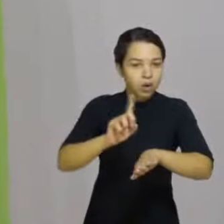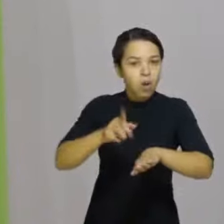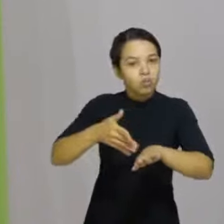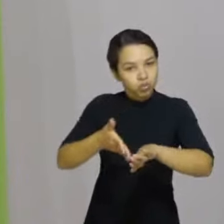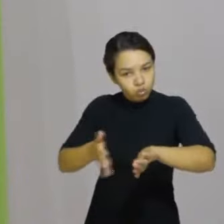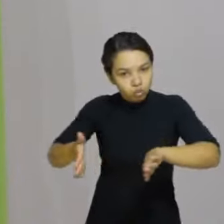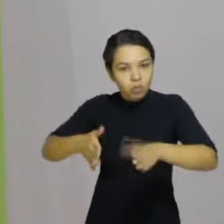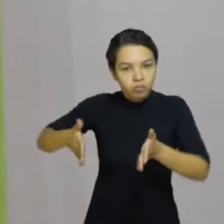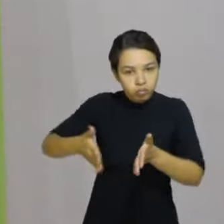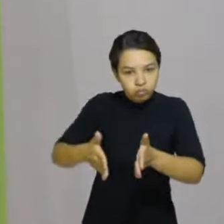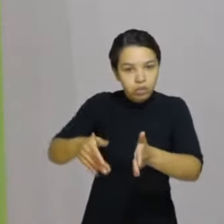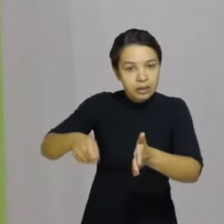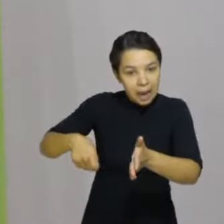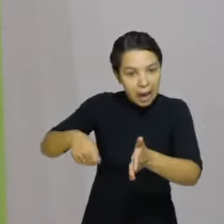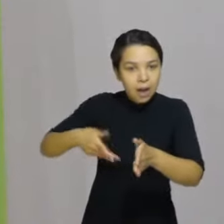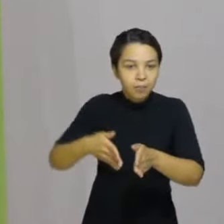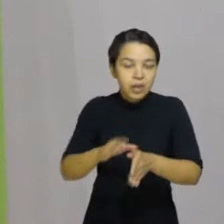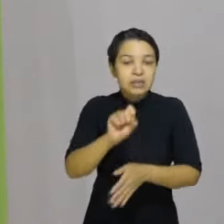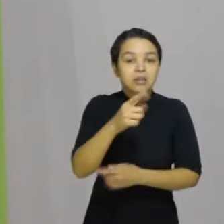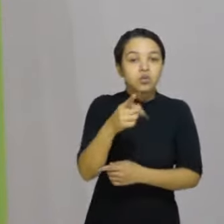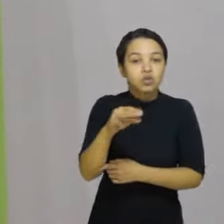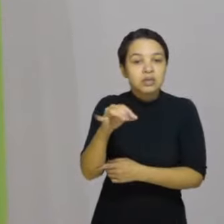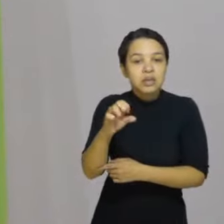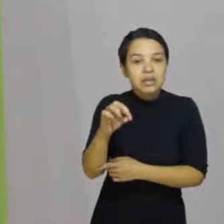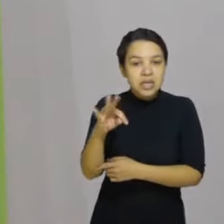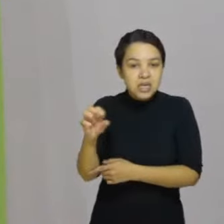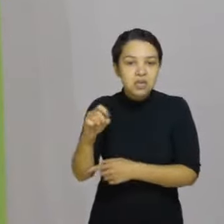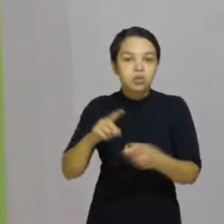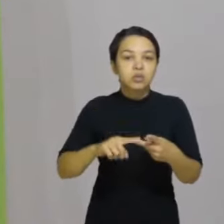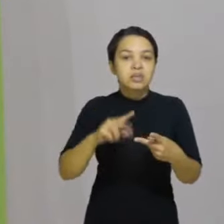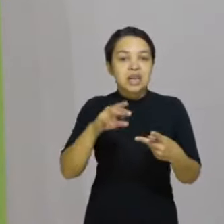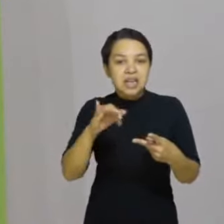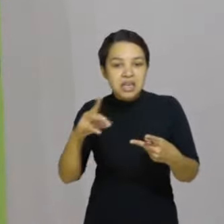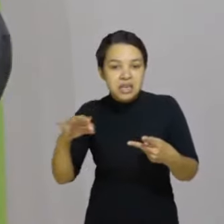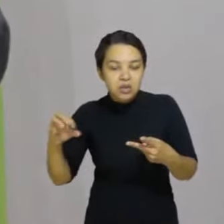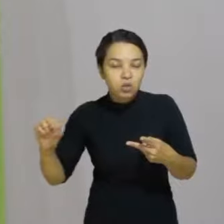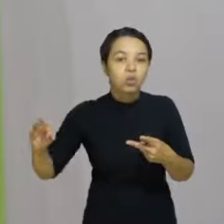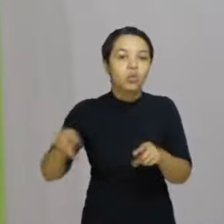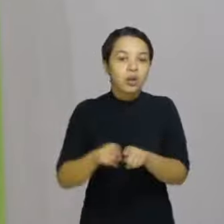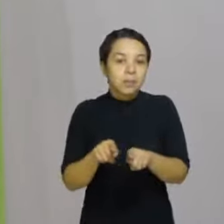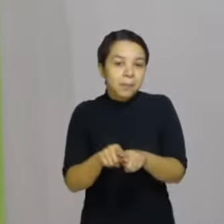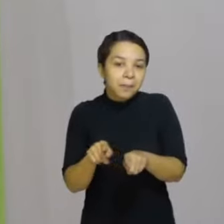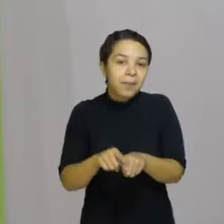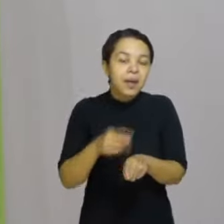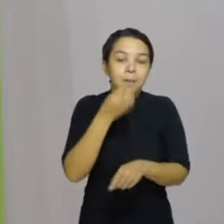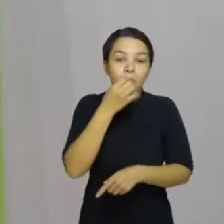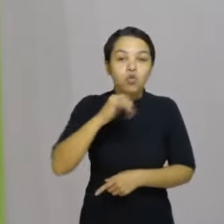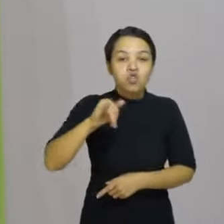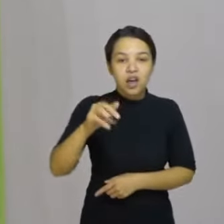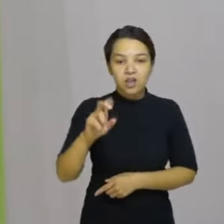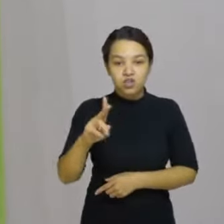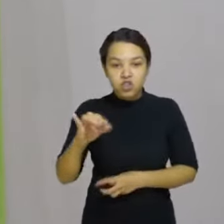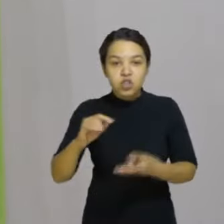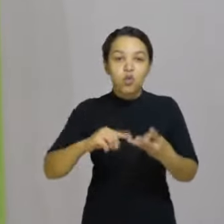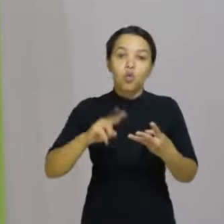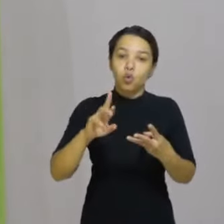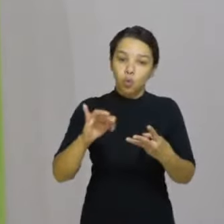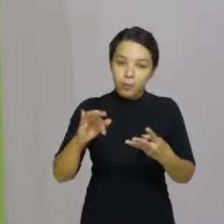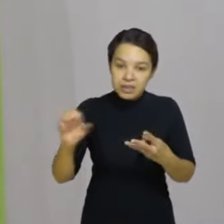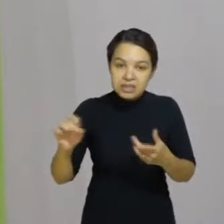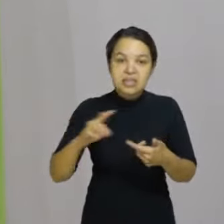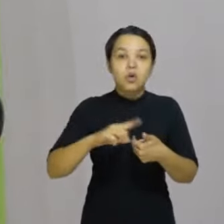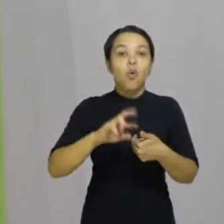Cerrito, quem vai para Curitibanos, tem passagem na Serrinha, em São Joaquim, em Bom Jardim, lá em Urubici e no